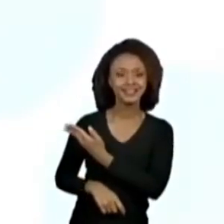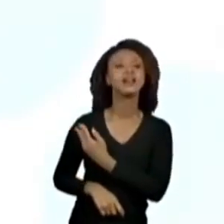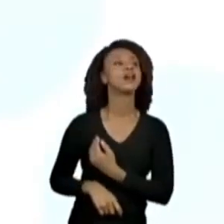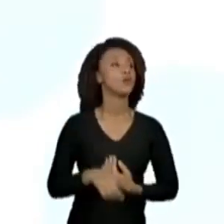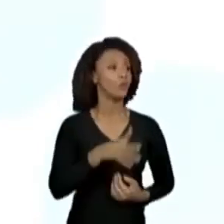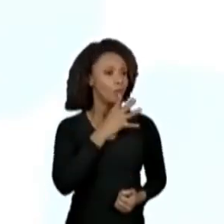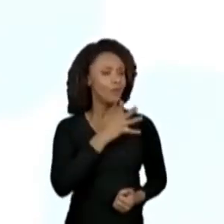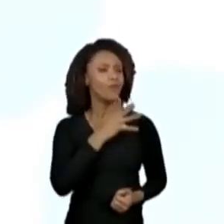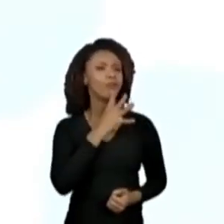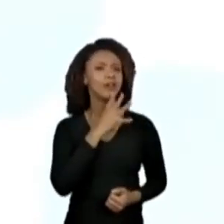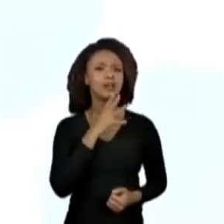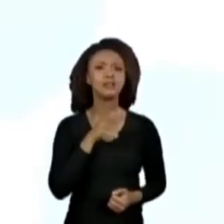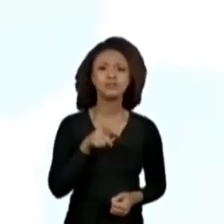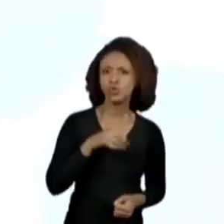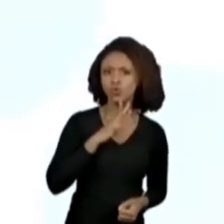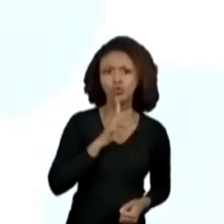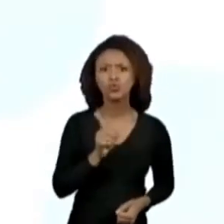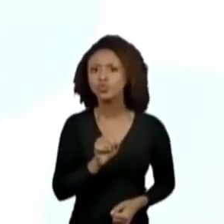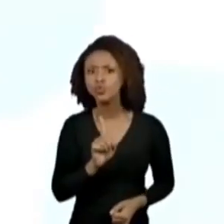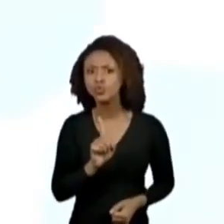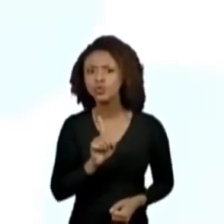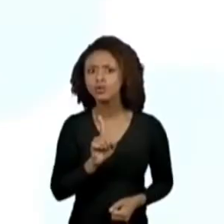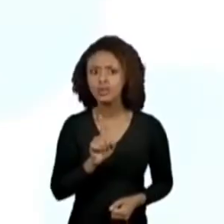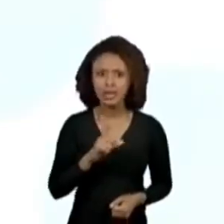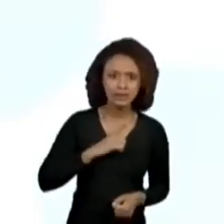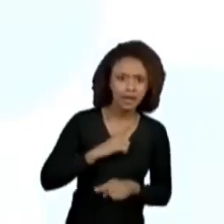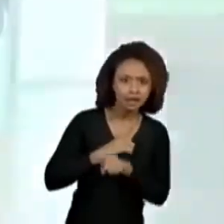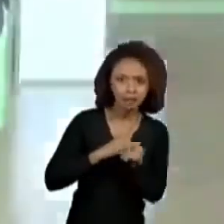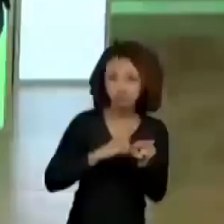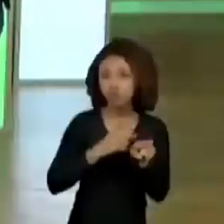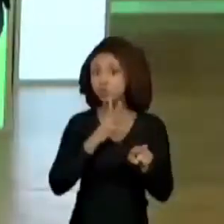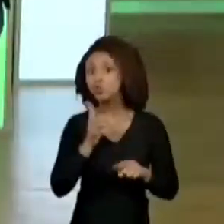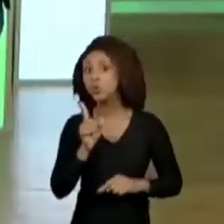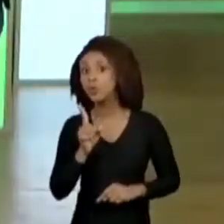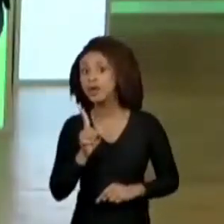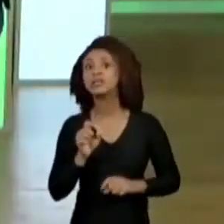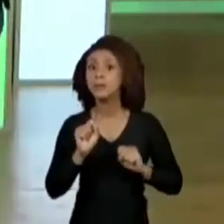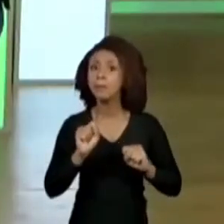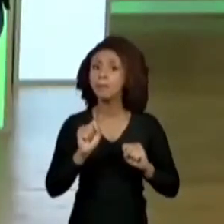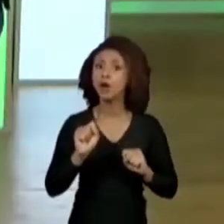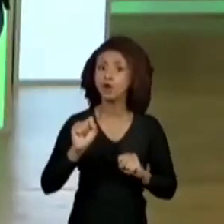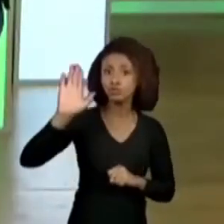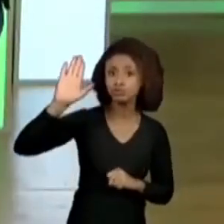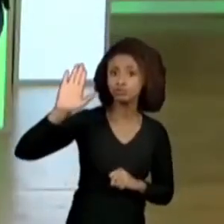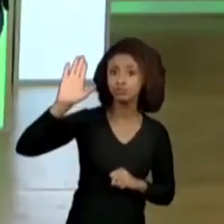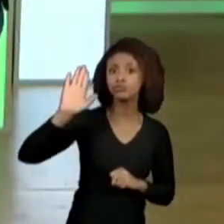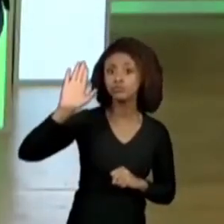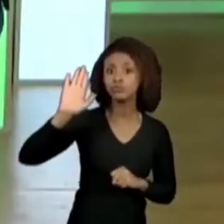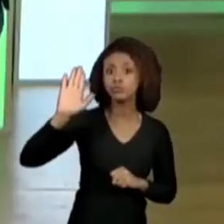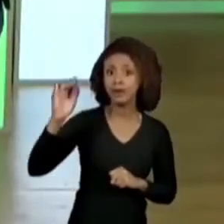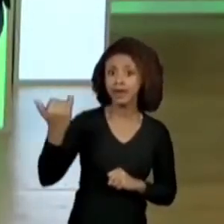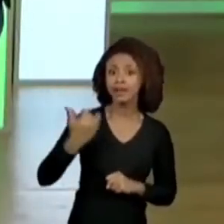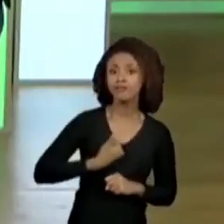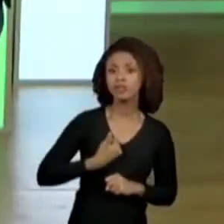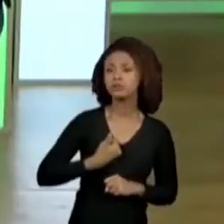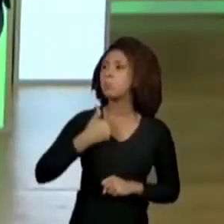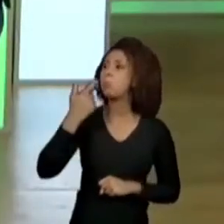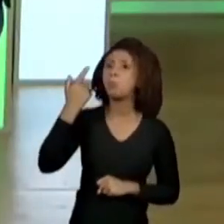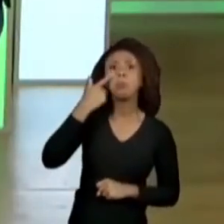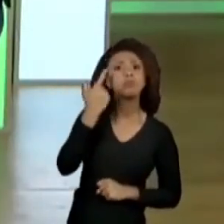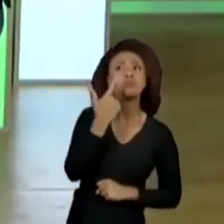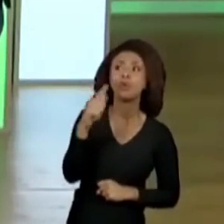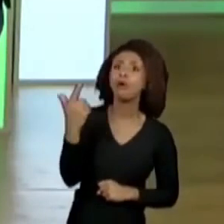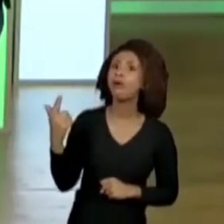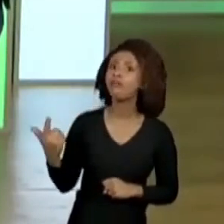E quem aí não conhece? Tem alguma criança que não conheça? Coloca aí pra gente. Né, que nunca tinha